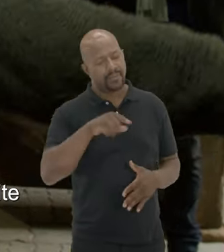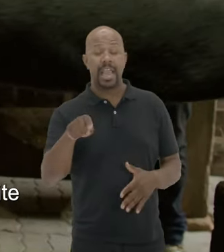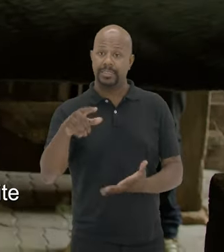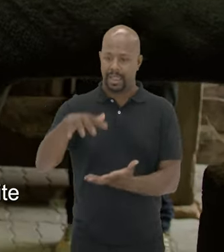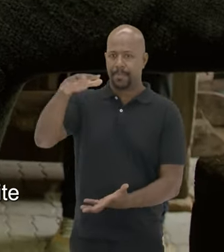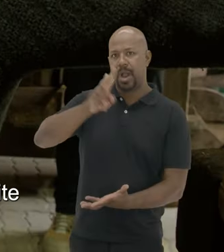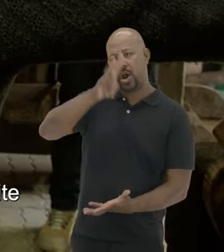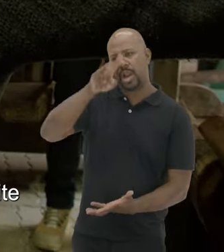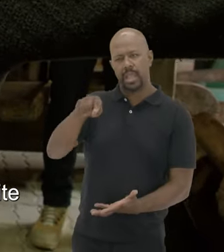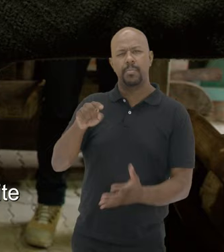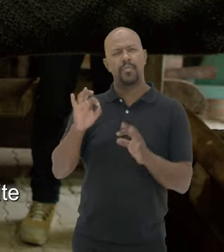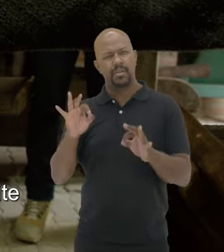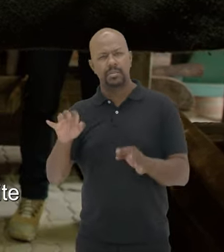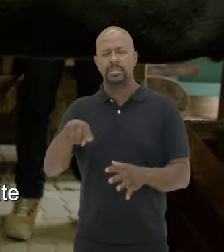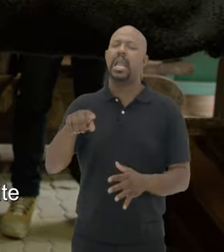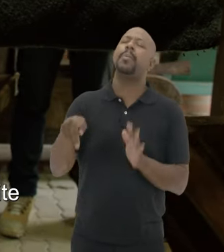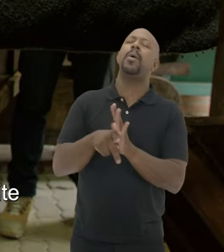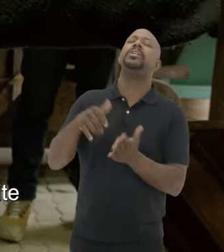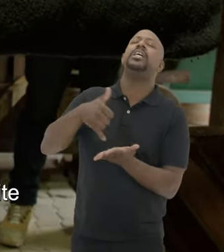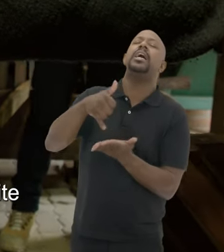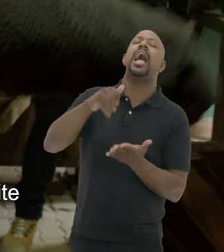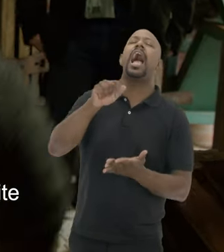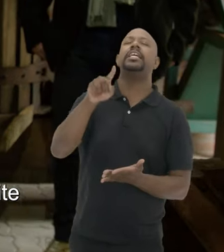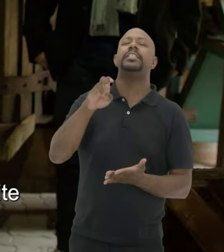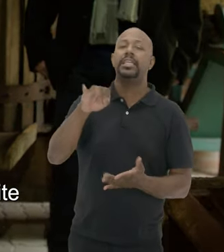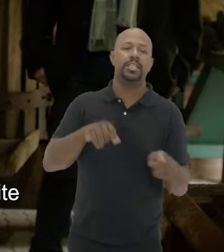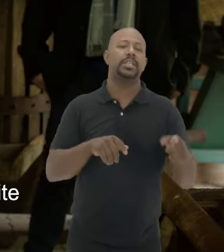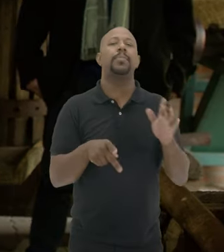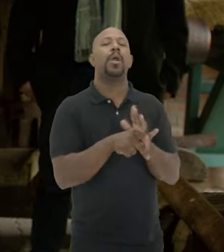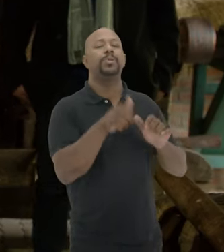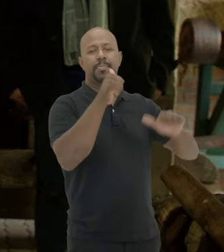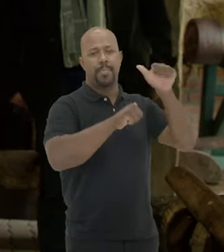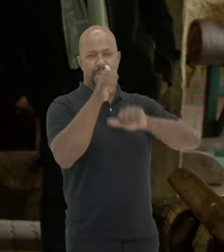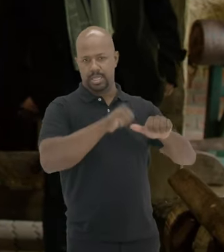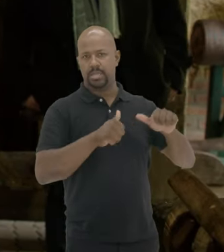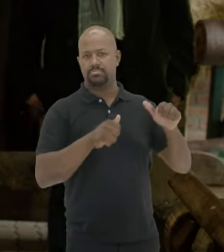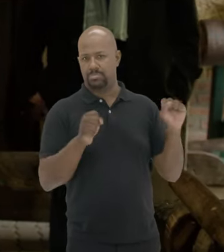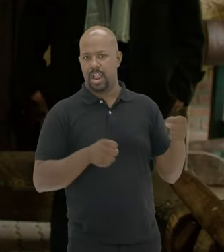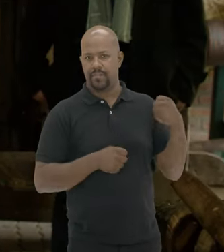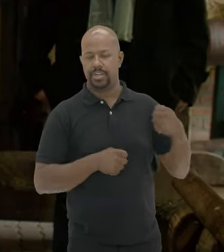essa maior aqui provavelmente é de azeite essas outras aqui são bebidas